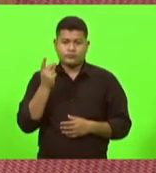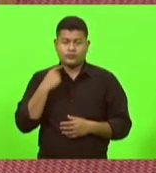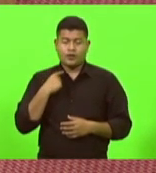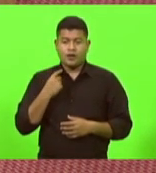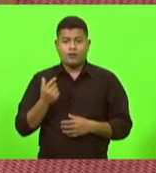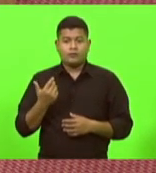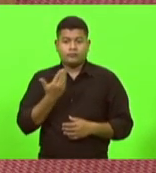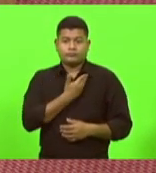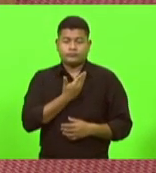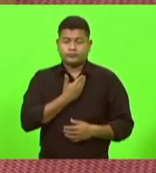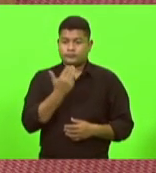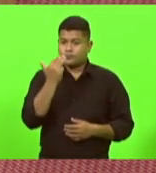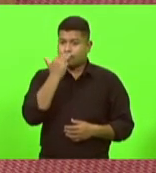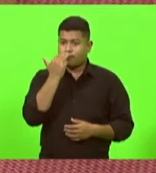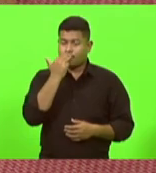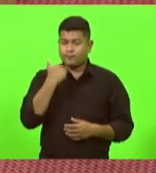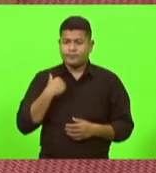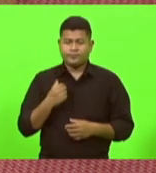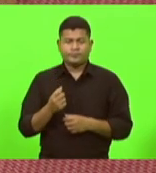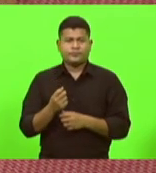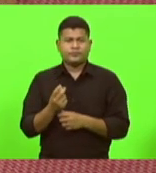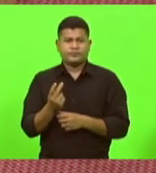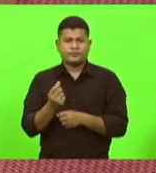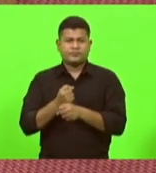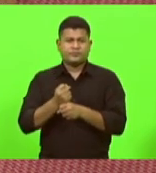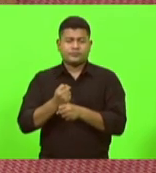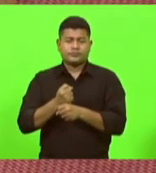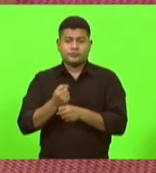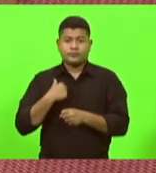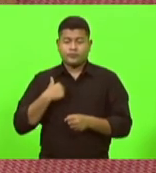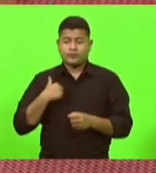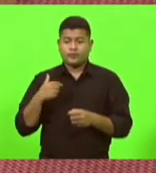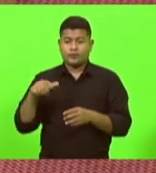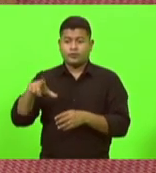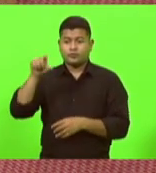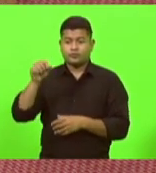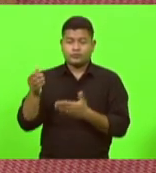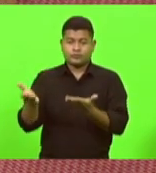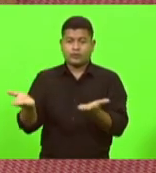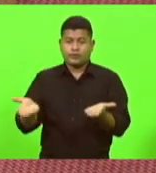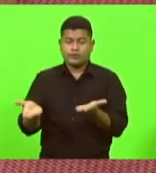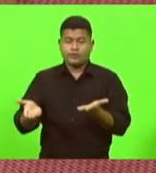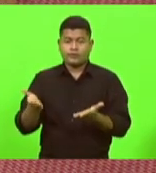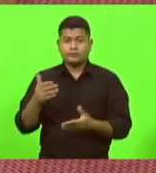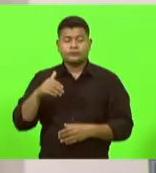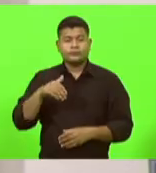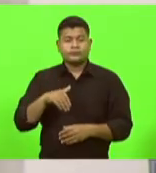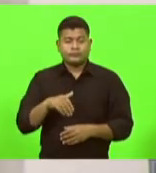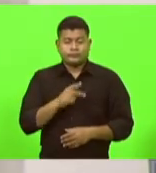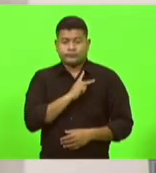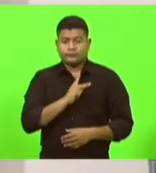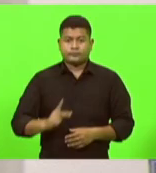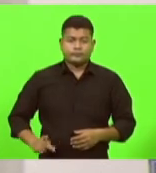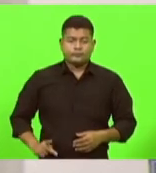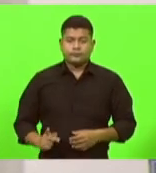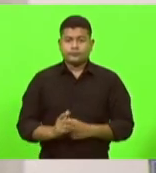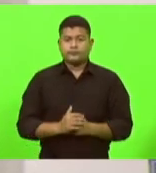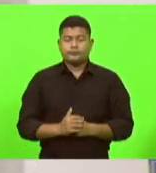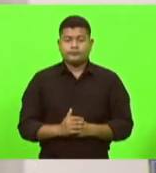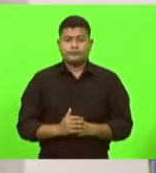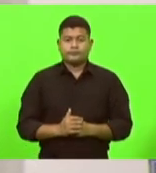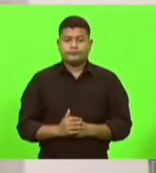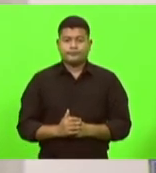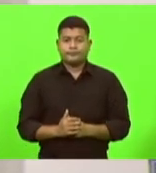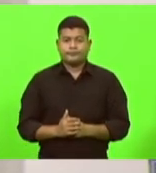e o meu voto vai para o deputado Moacir Sopelsa. Obrigado, deputado Marcos. Como vota a